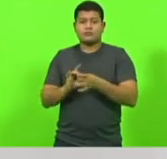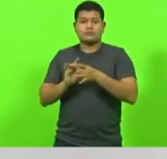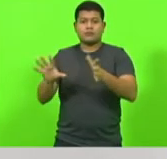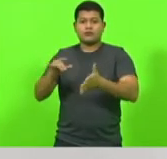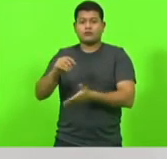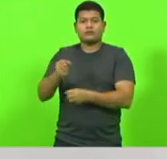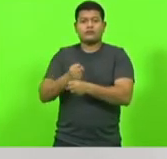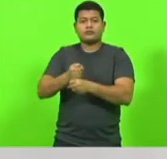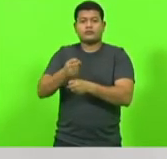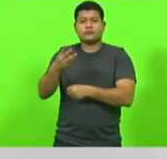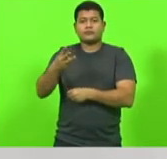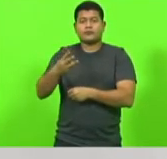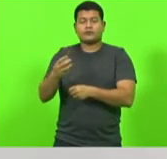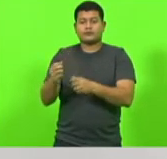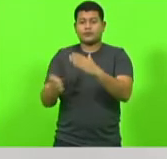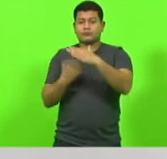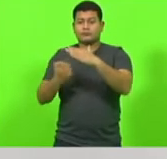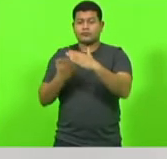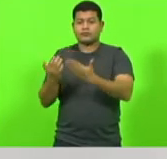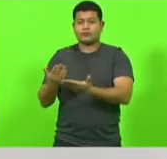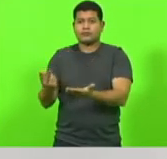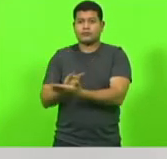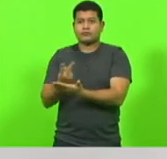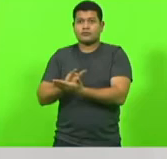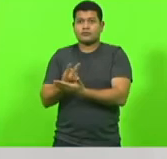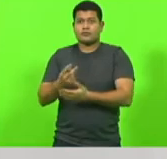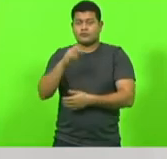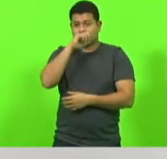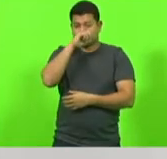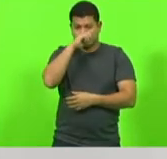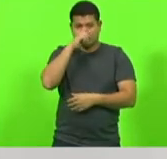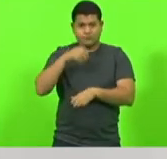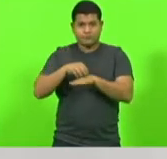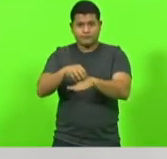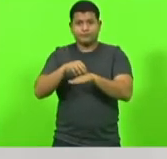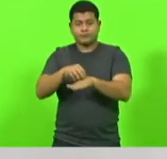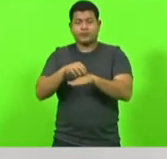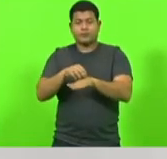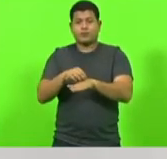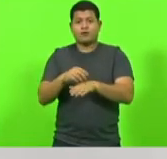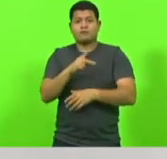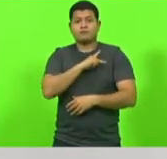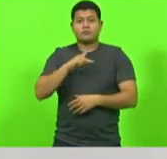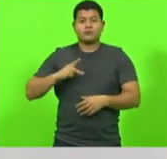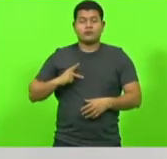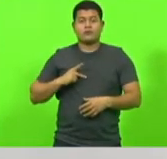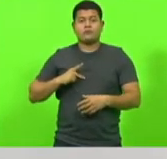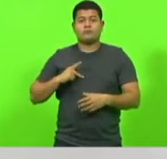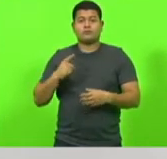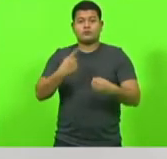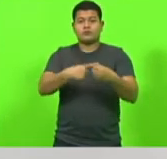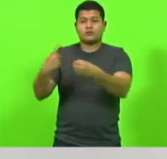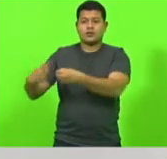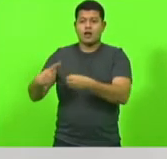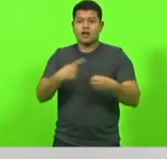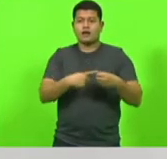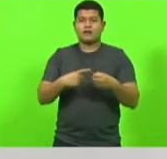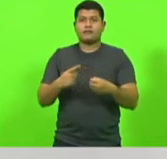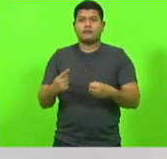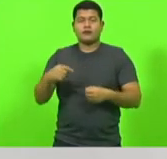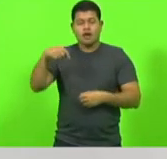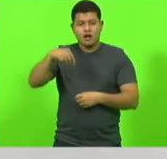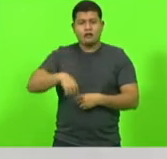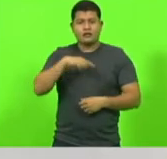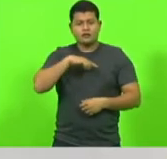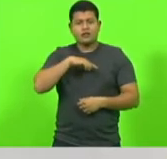empresas irregulares que operam o oligopólio do transporte público intermunicipal em Santa Catarina. Pois é, temos um oligopólio